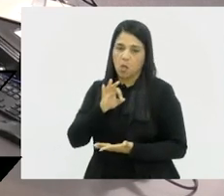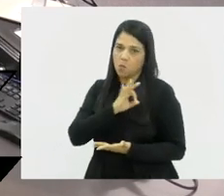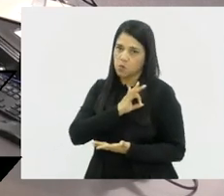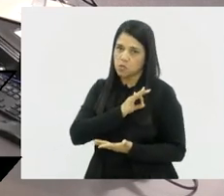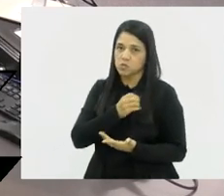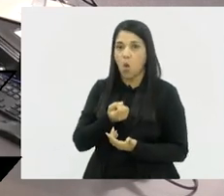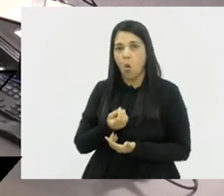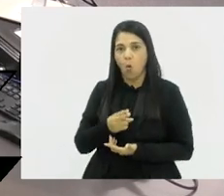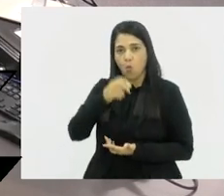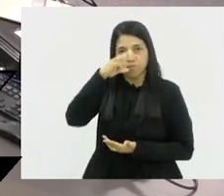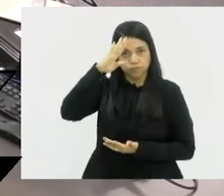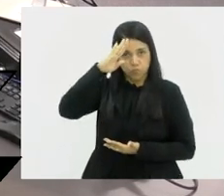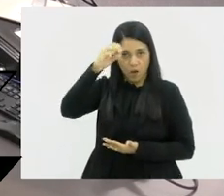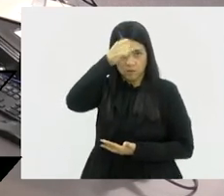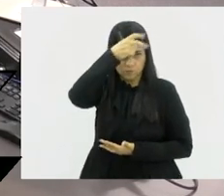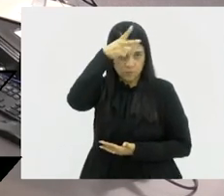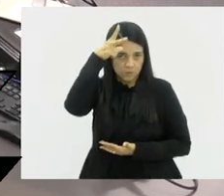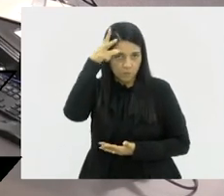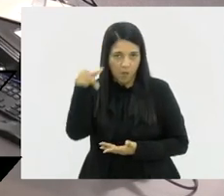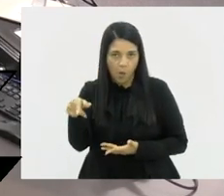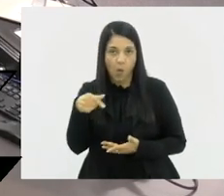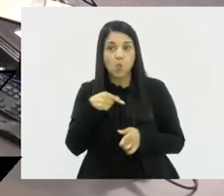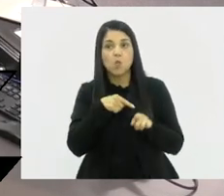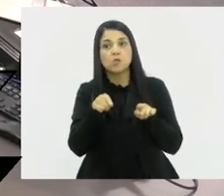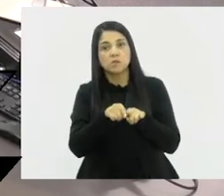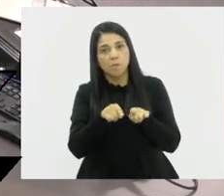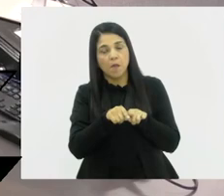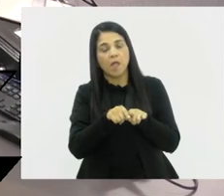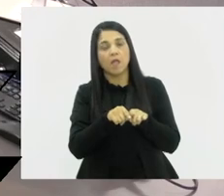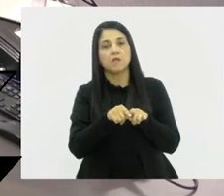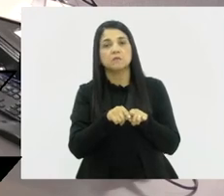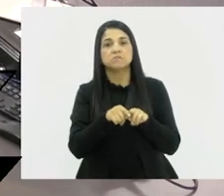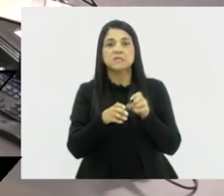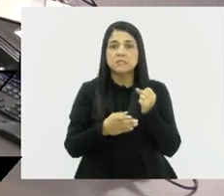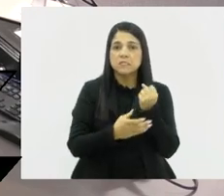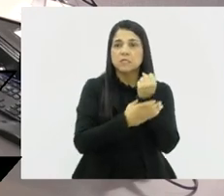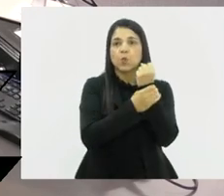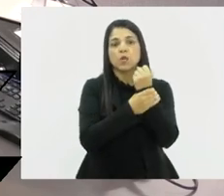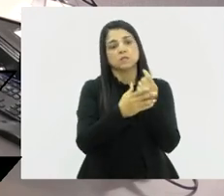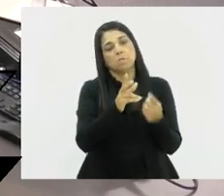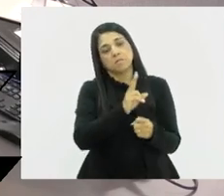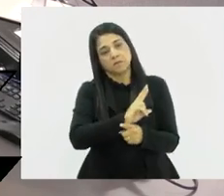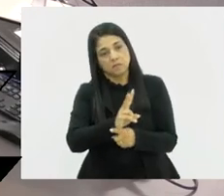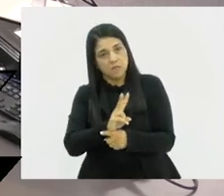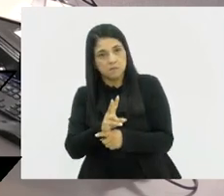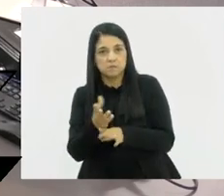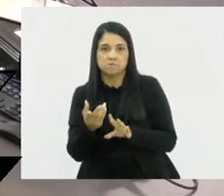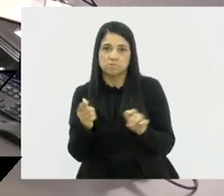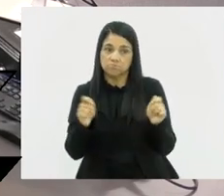da Guarda Municipal, se for o caso, mas no nosso caso... Ou segurança presente. Da Polícia Militar, e